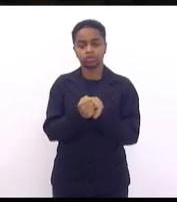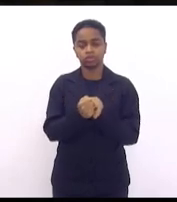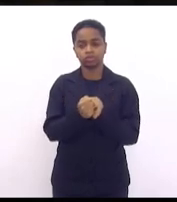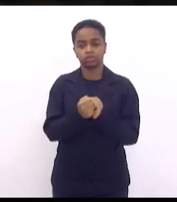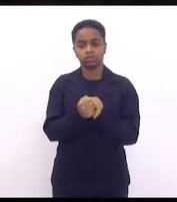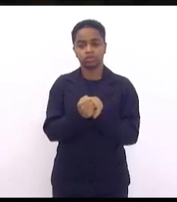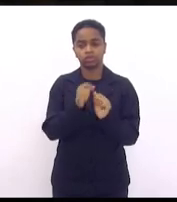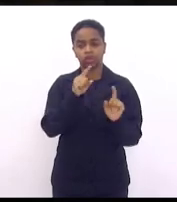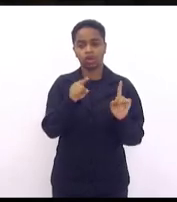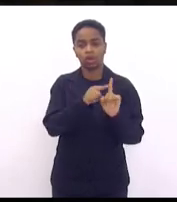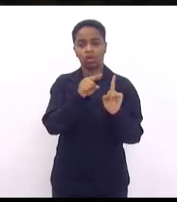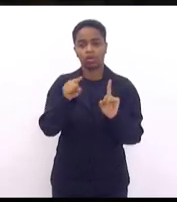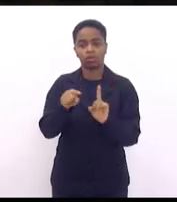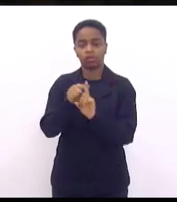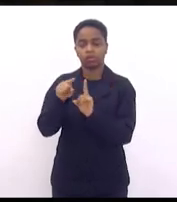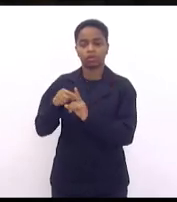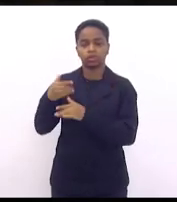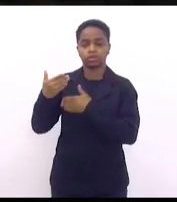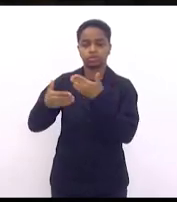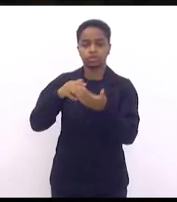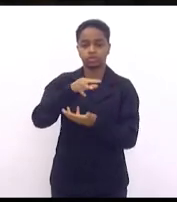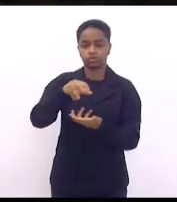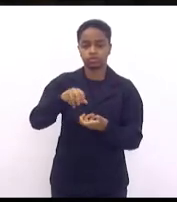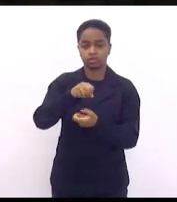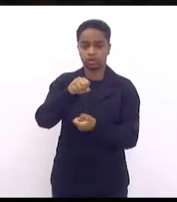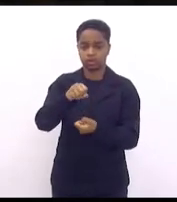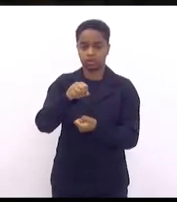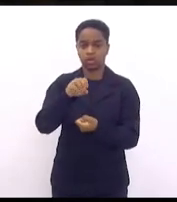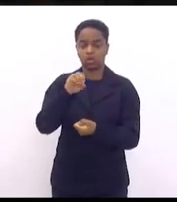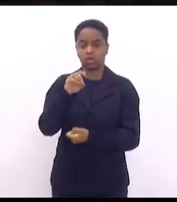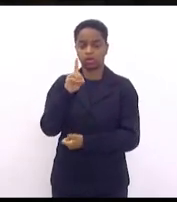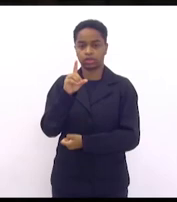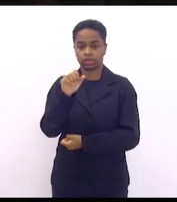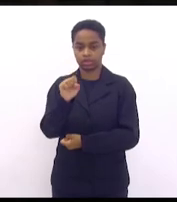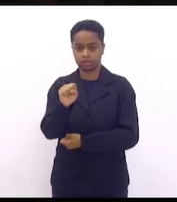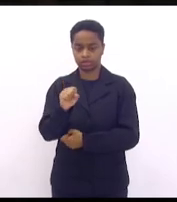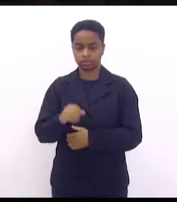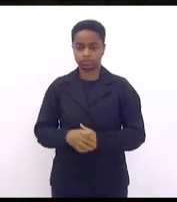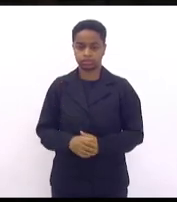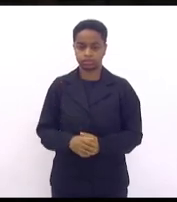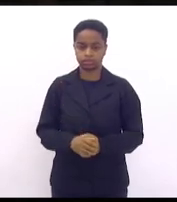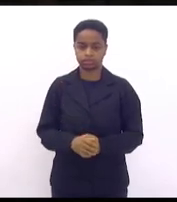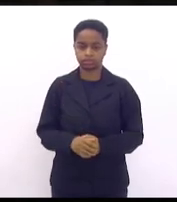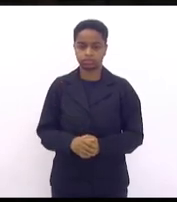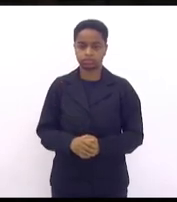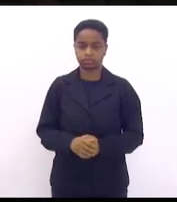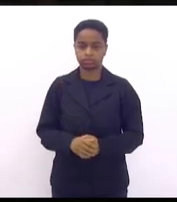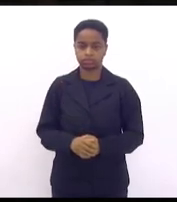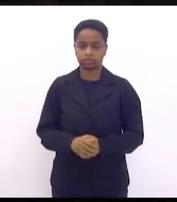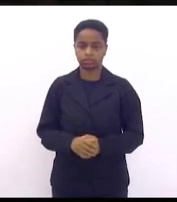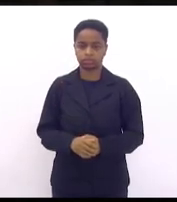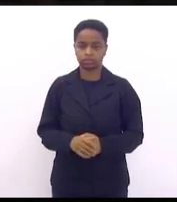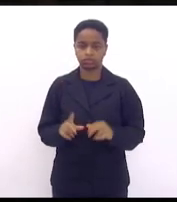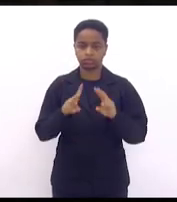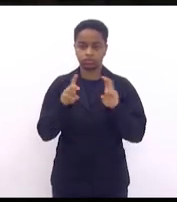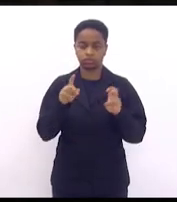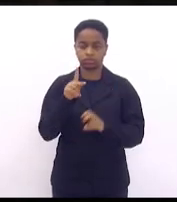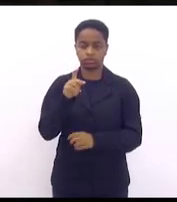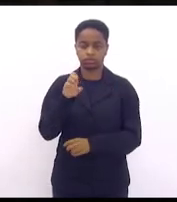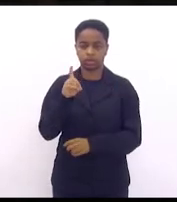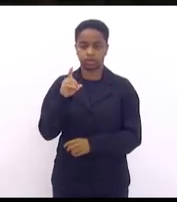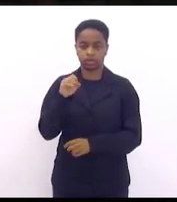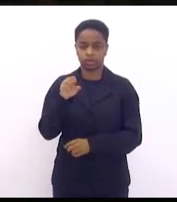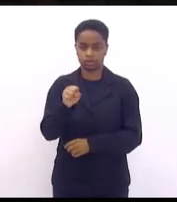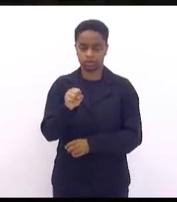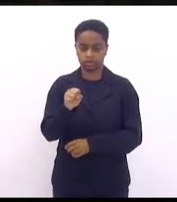nos seus Objetivos de Desenvolvimento Sustentáveis, as chamadas ODS. Em relação ao PEDES, como